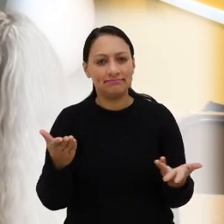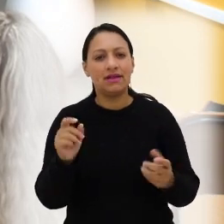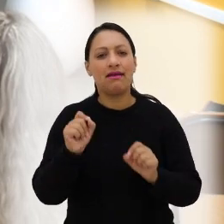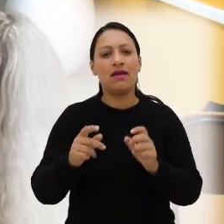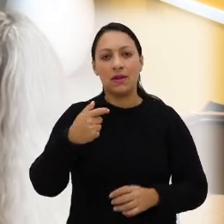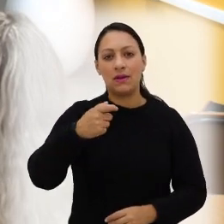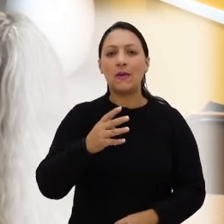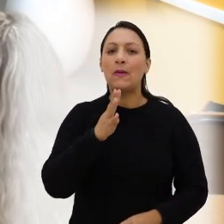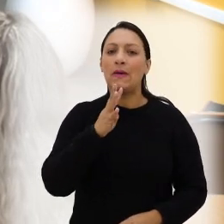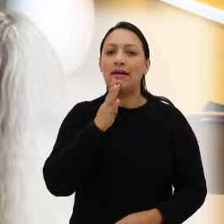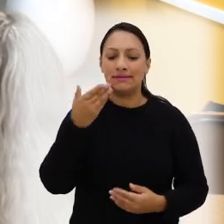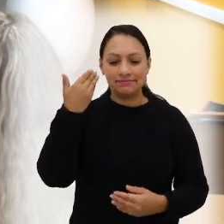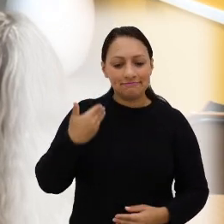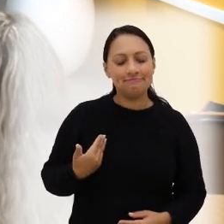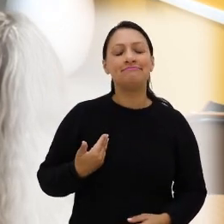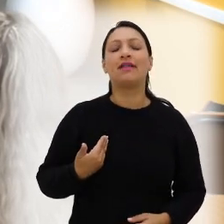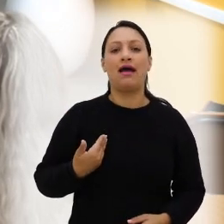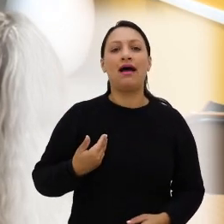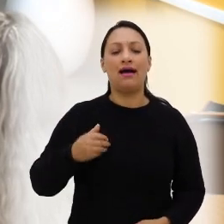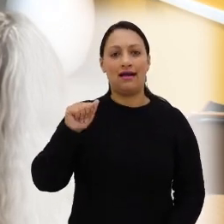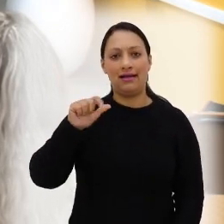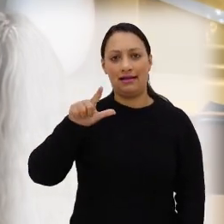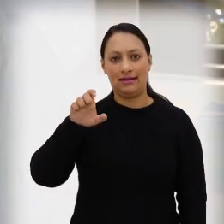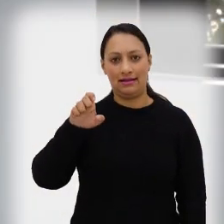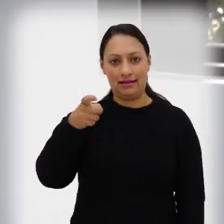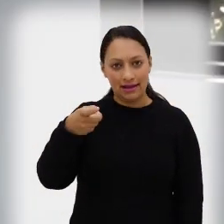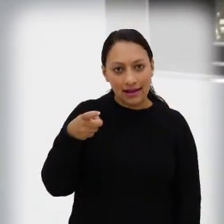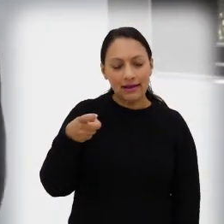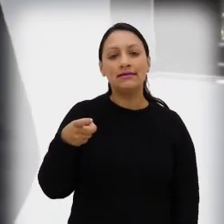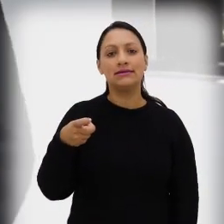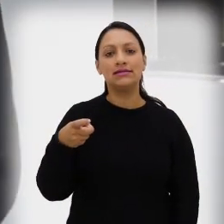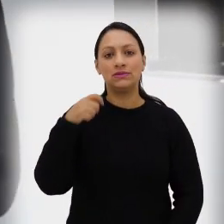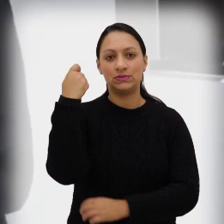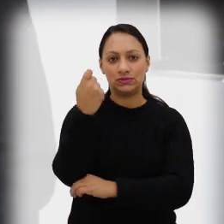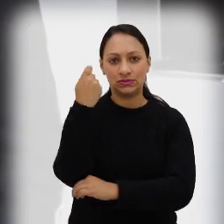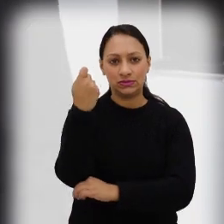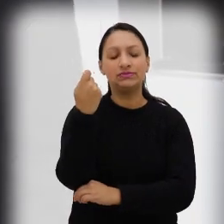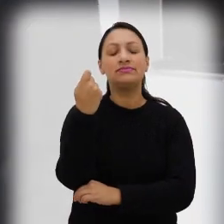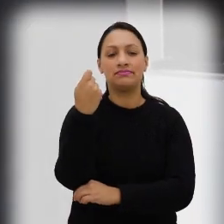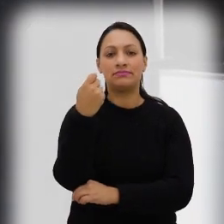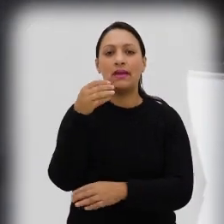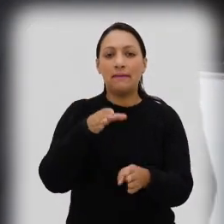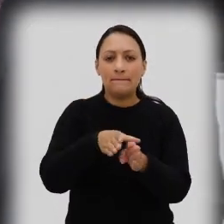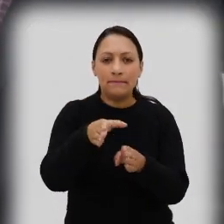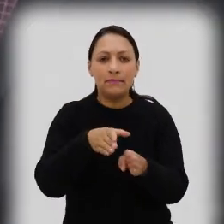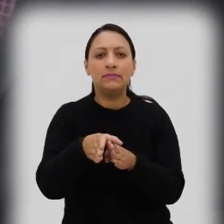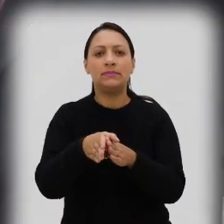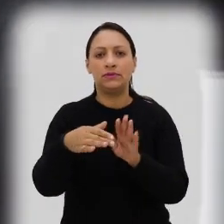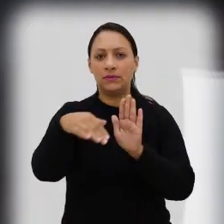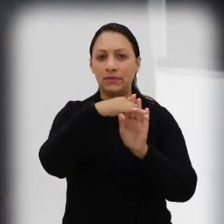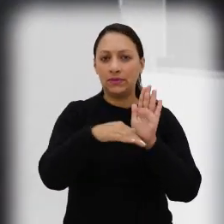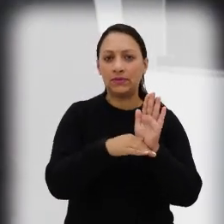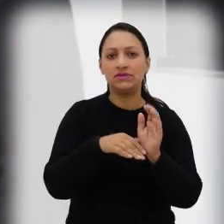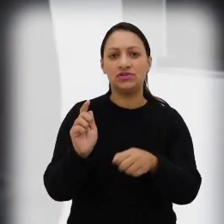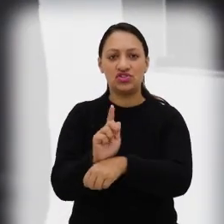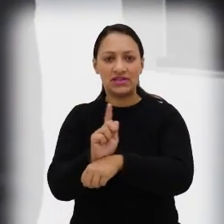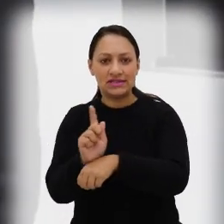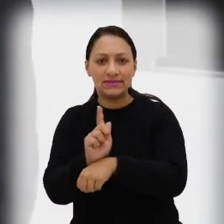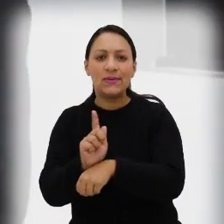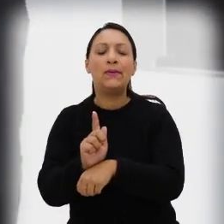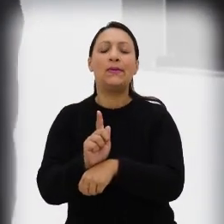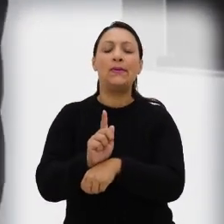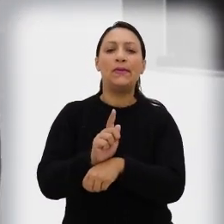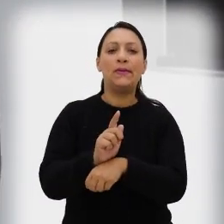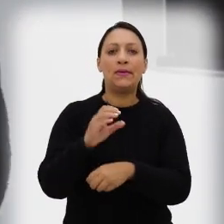quem não me conhece, sou o Alex, do BRDE do Rio Grande do Sul. Eu sou um dos mentores do programa, gestor do